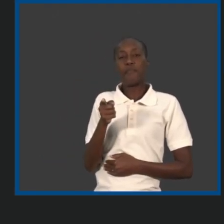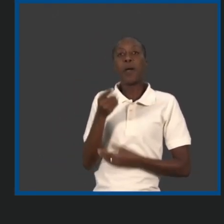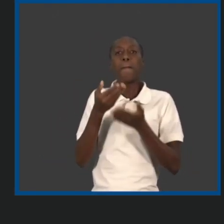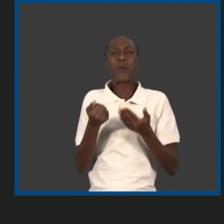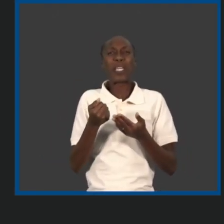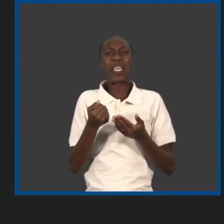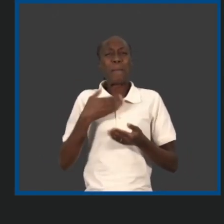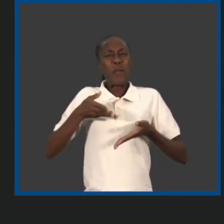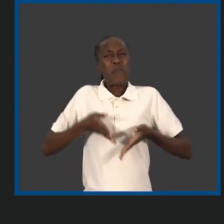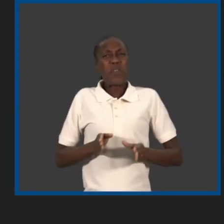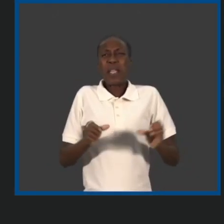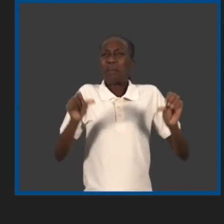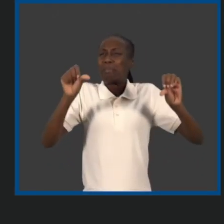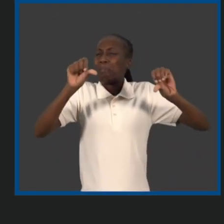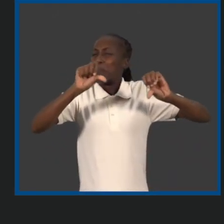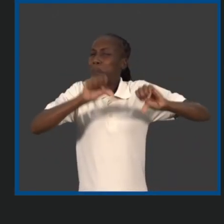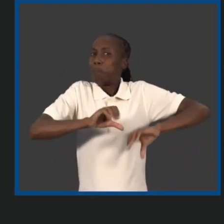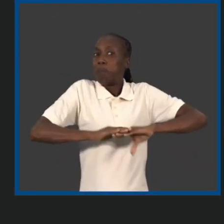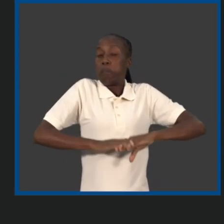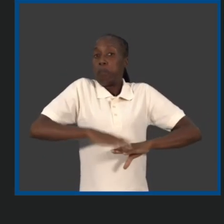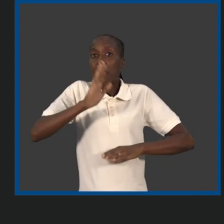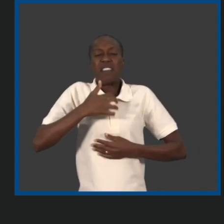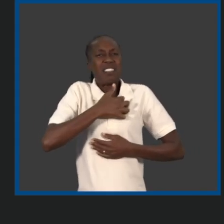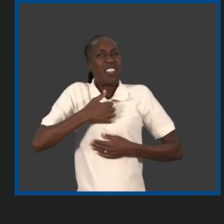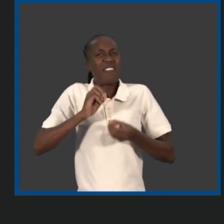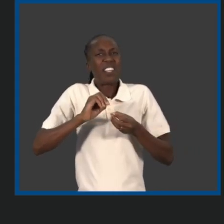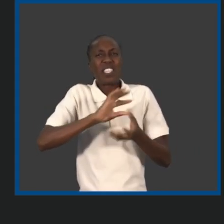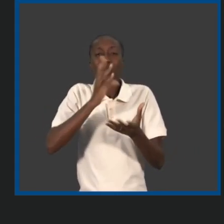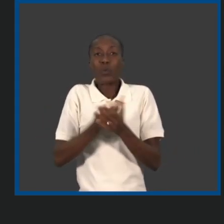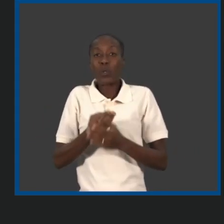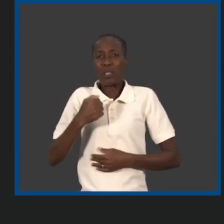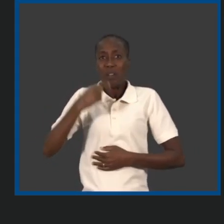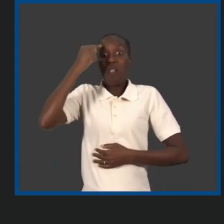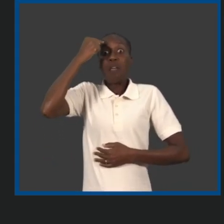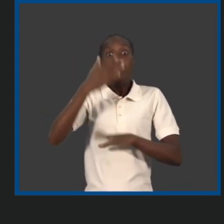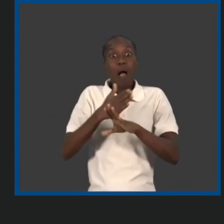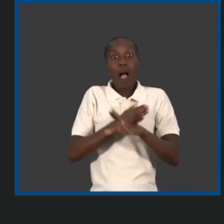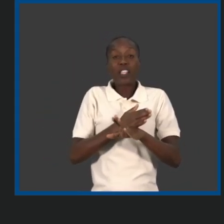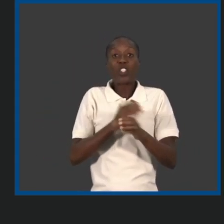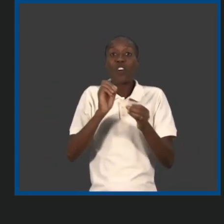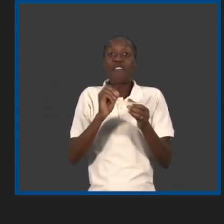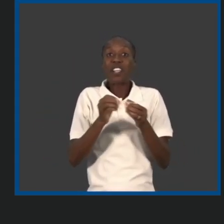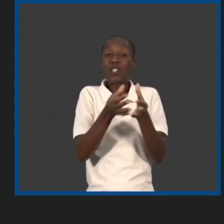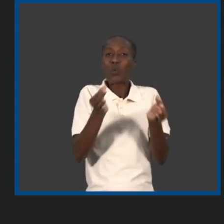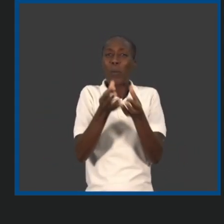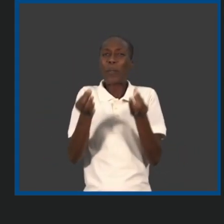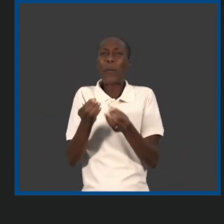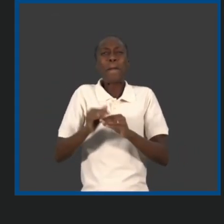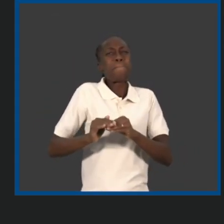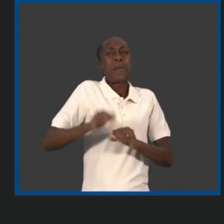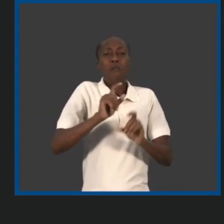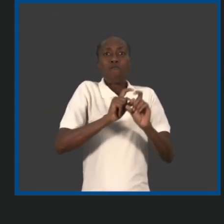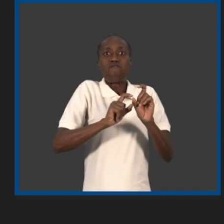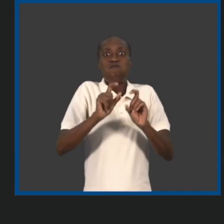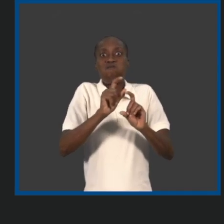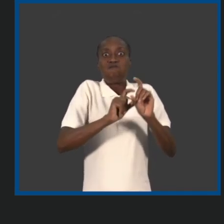criança mais grave. Tentavam fazer de tudo. E eu lembro-me que o processo dela subiu o volume, porque cada dia que passava,